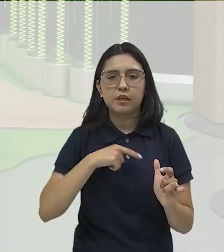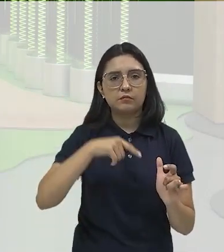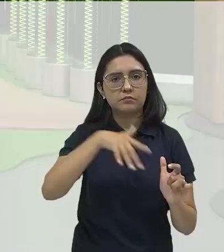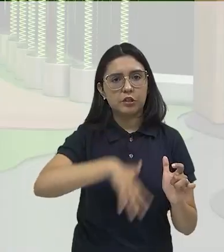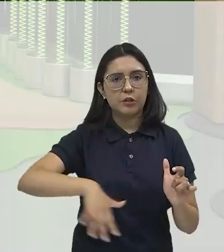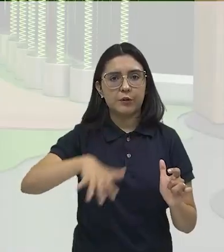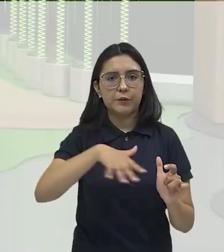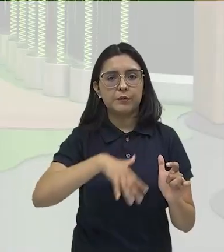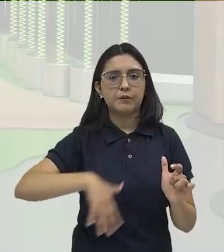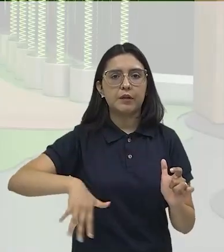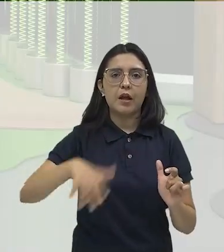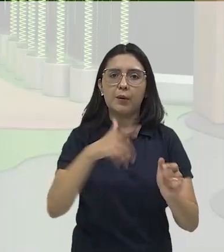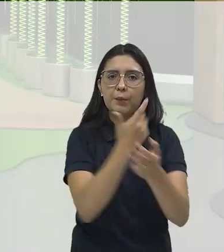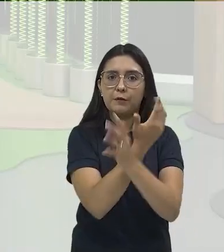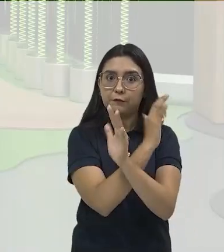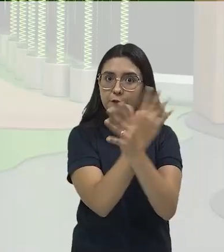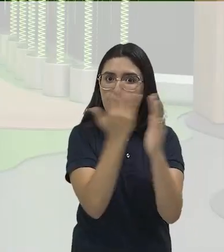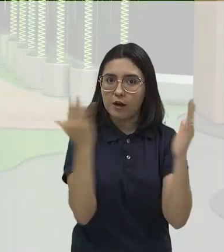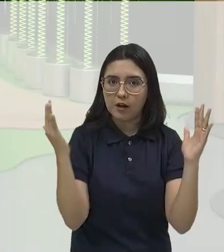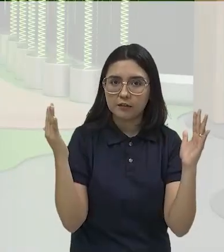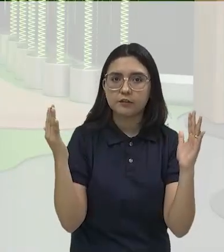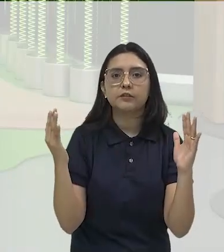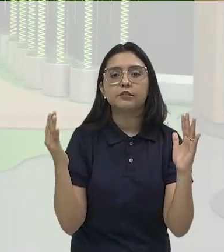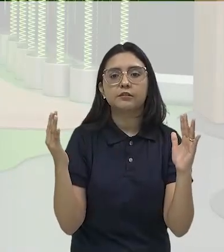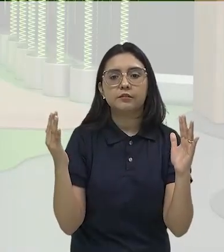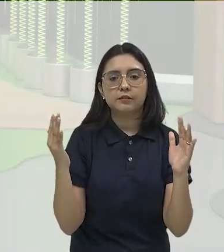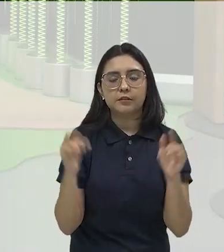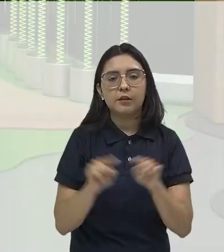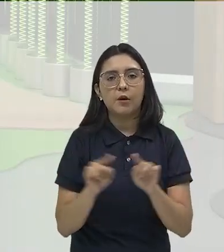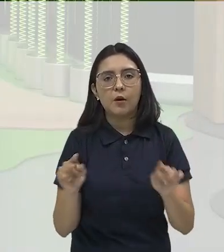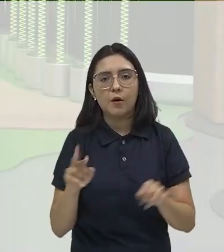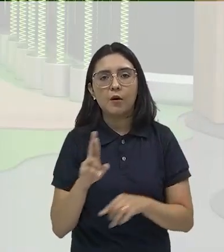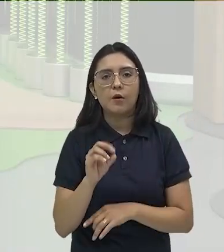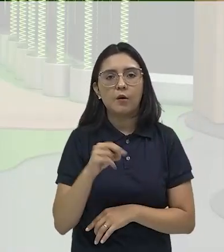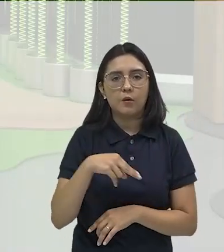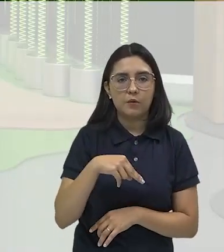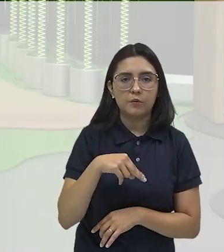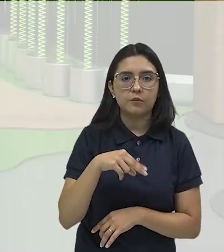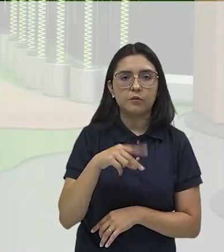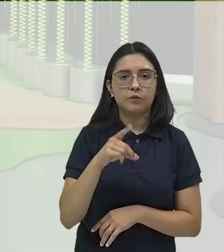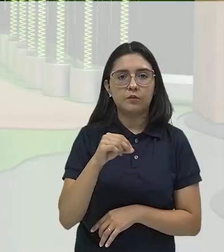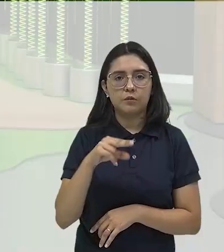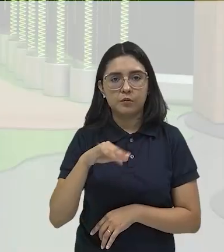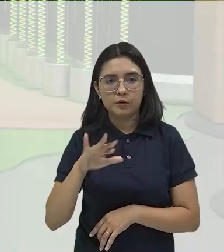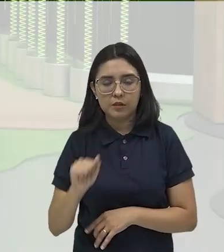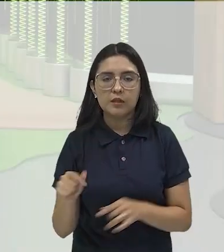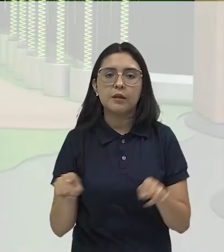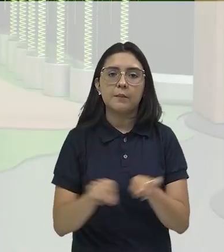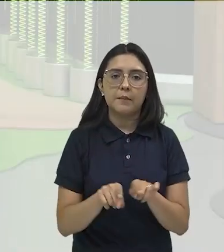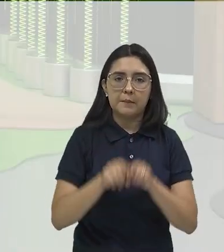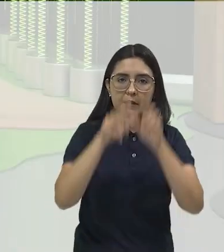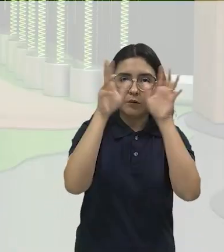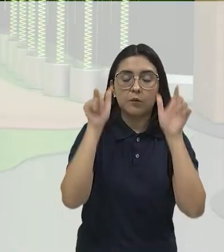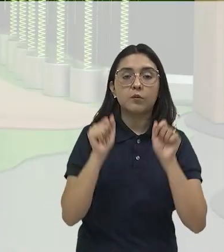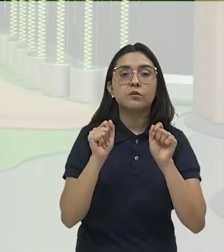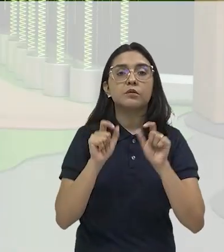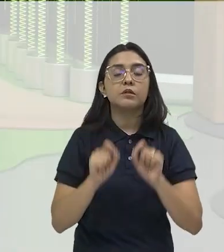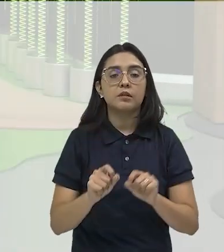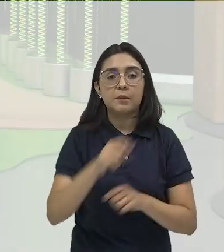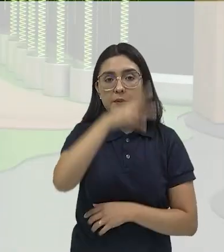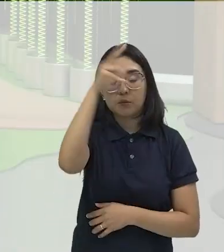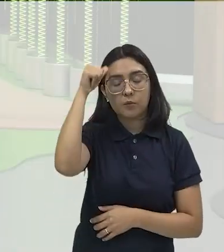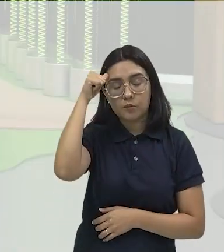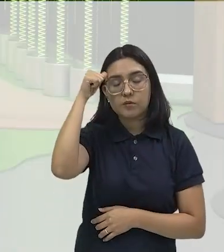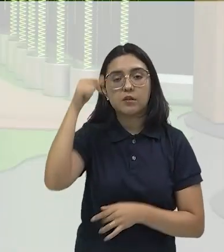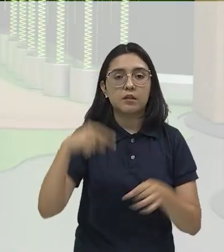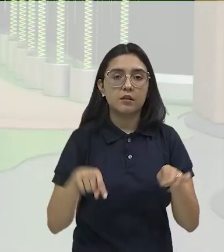por uma grande floresta, certo? Sendo que Rondônia e Mato Grosso são exemplos de estados dentro do